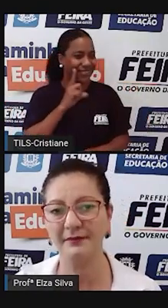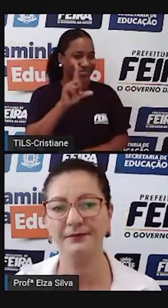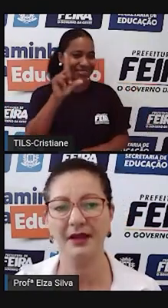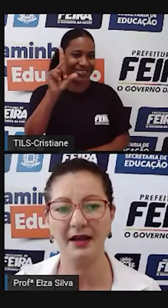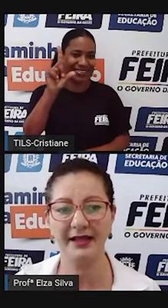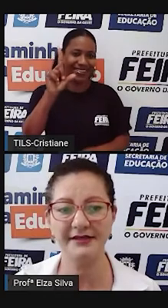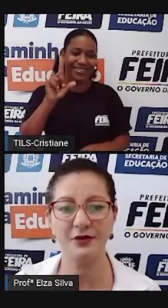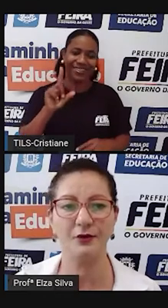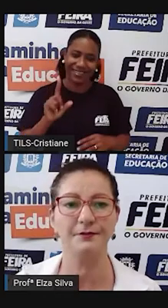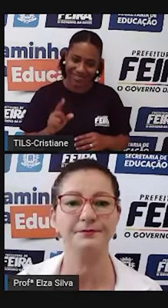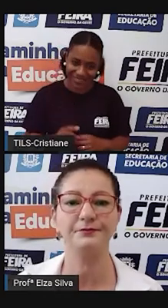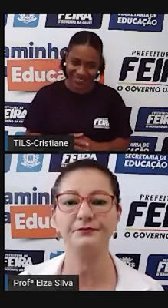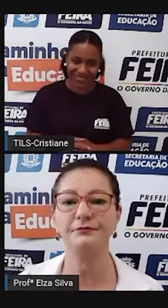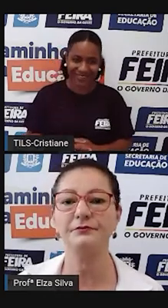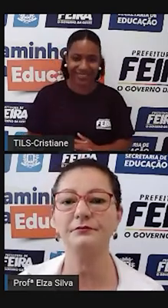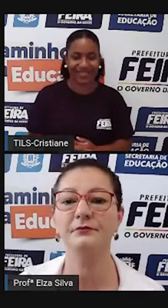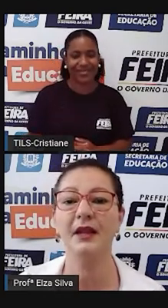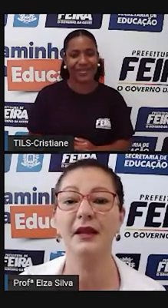Ok? Let's go.